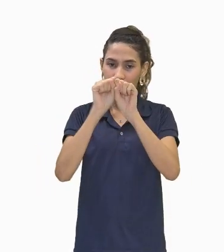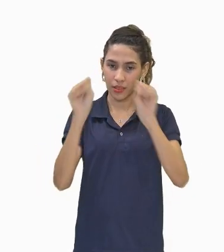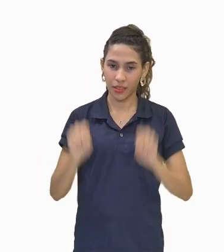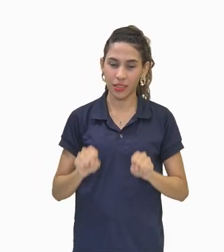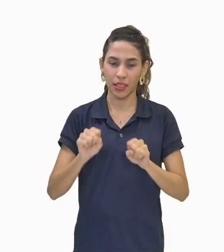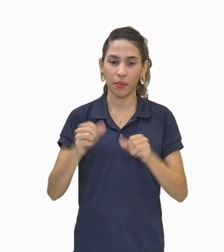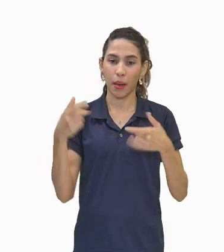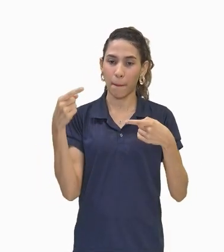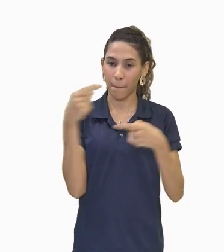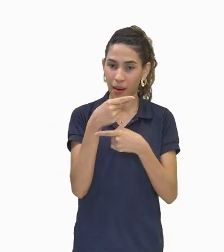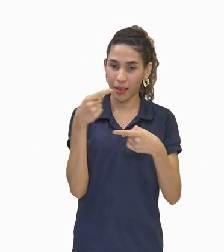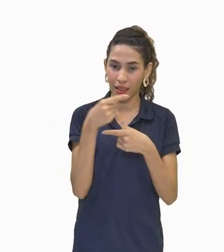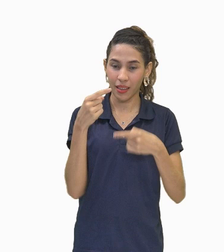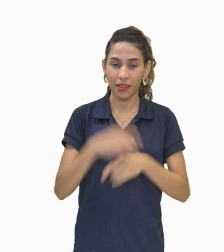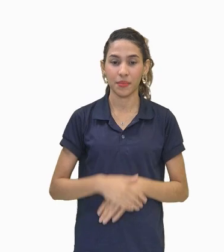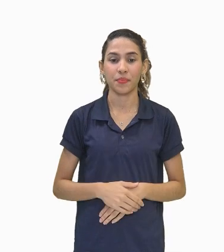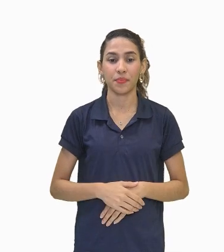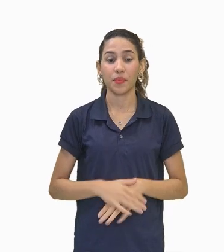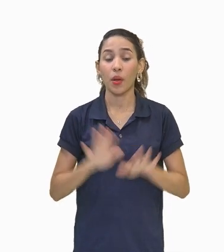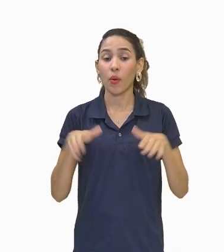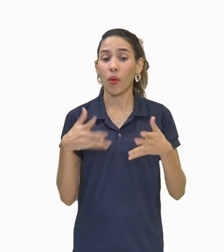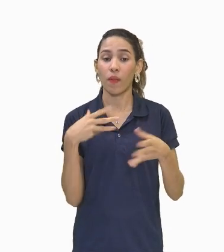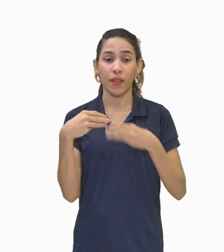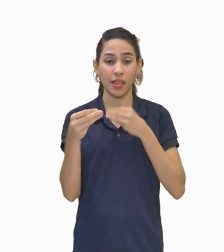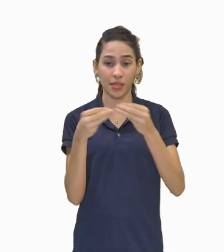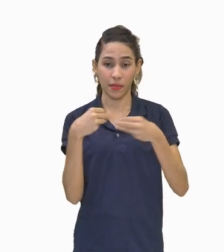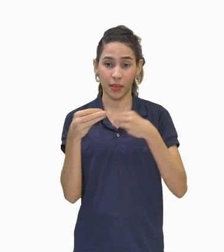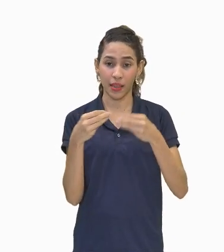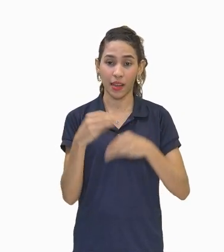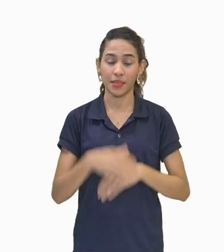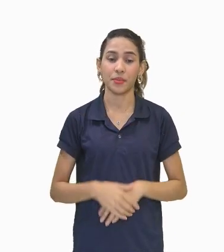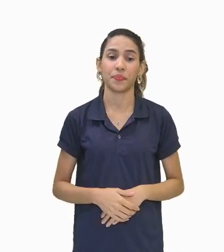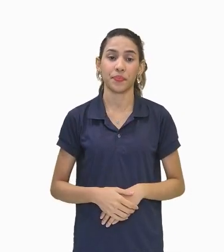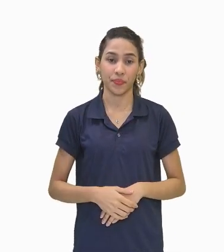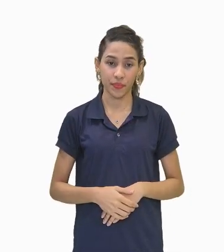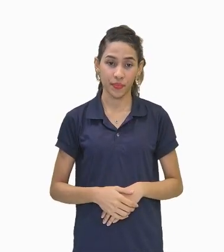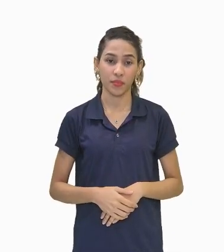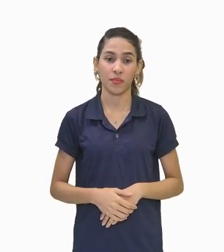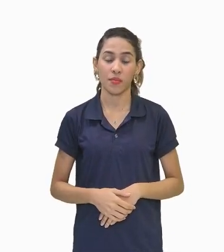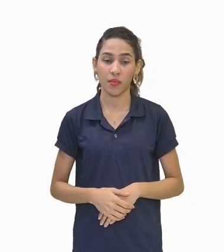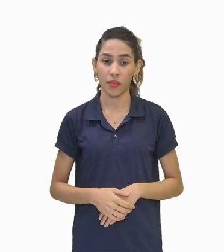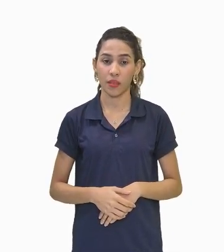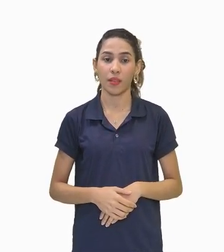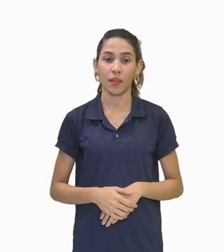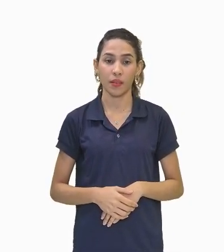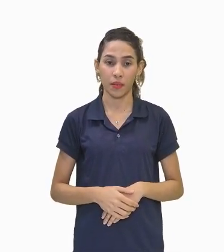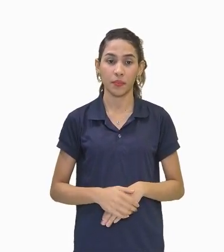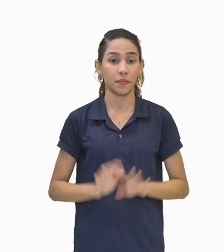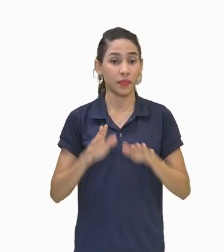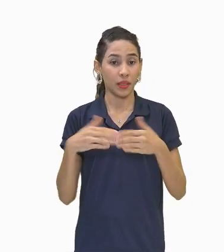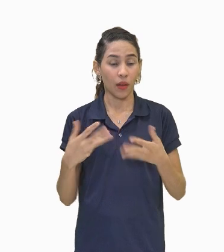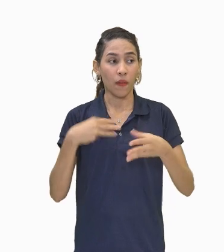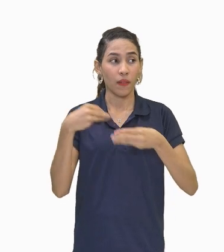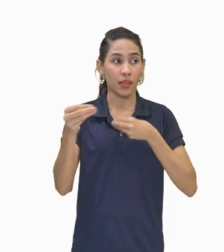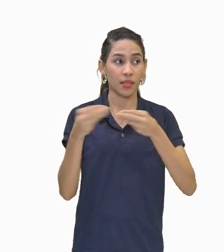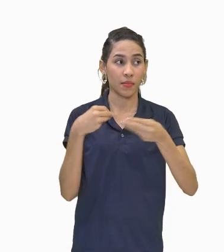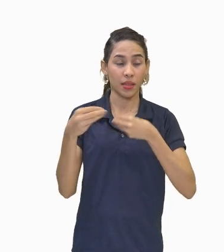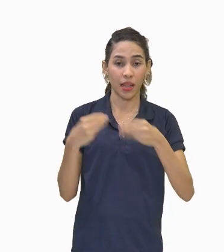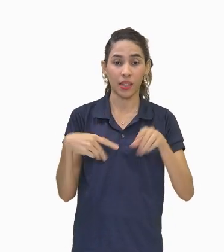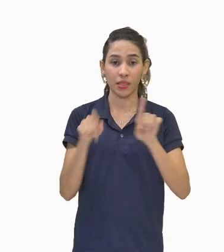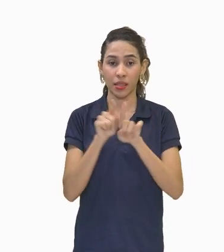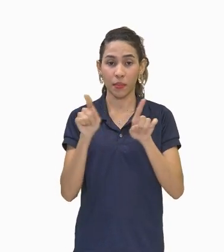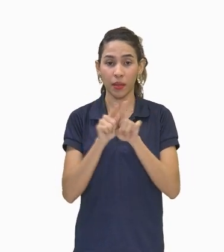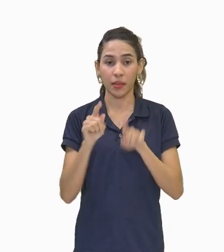também? 3, a flexibilidade na adição ou na remoção